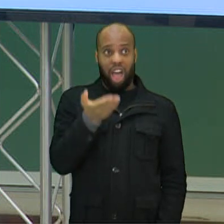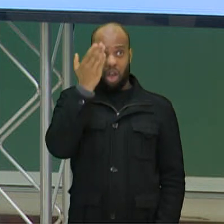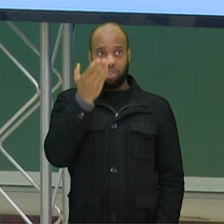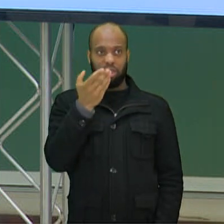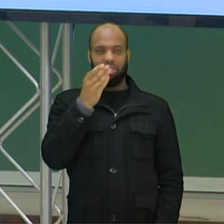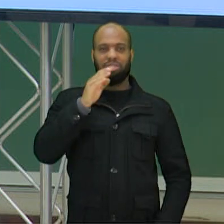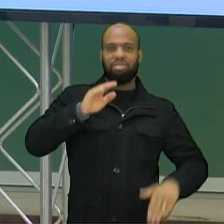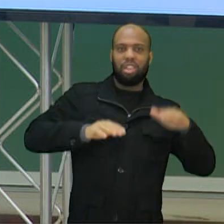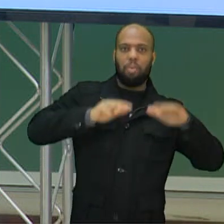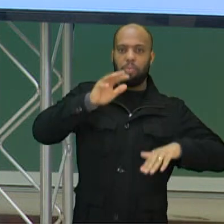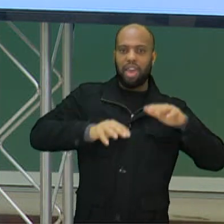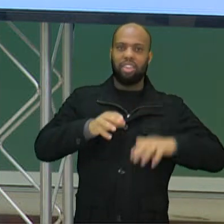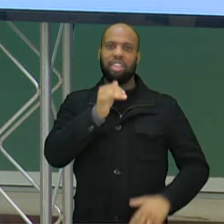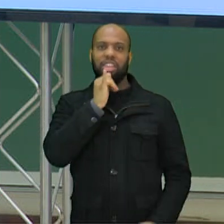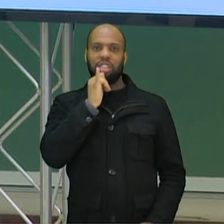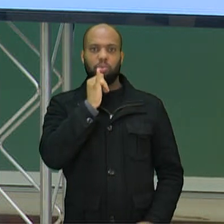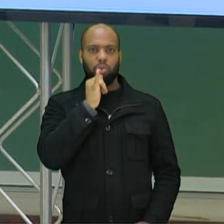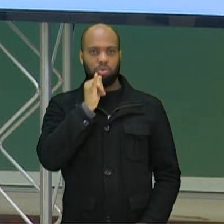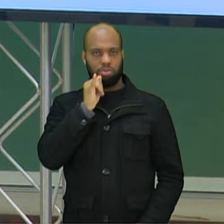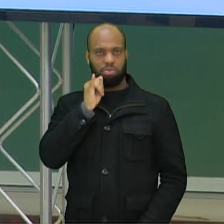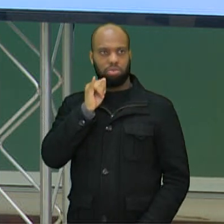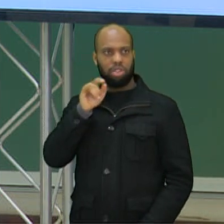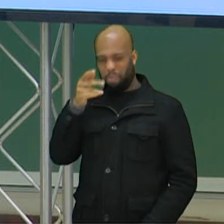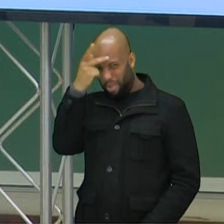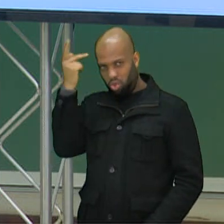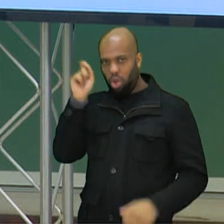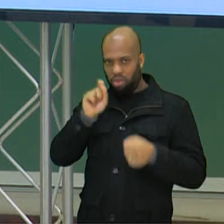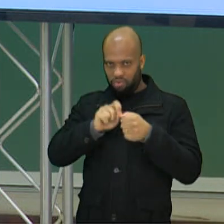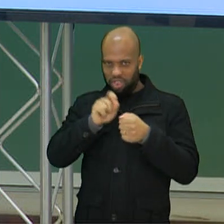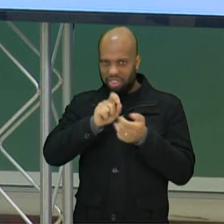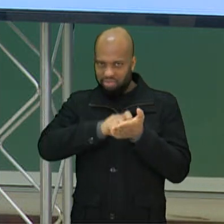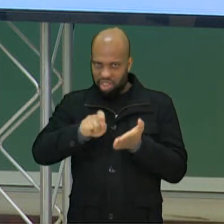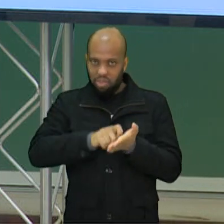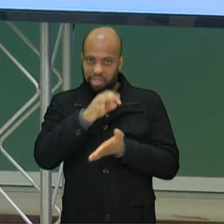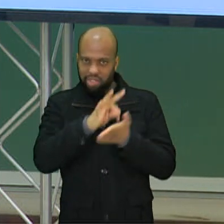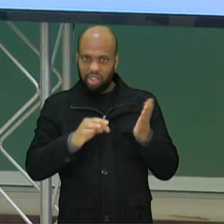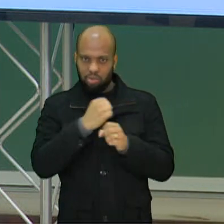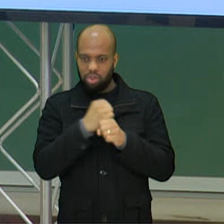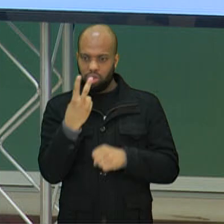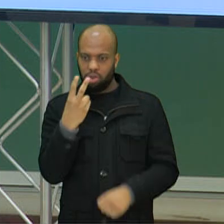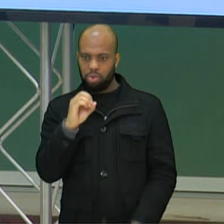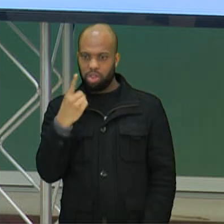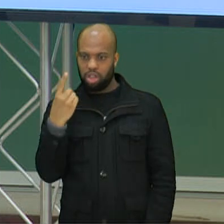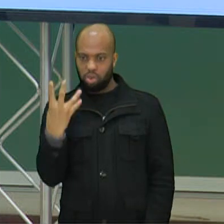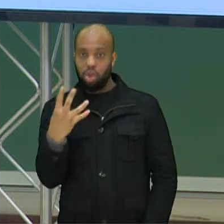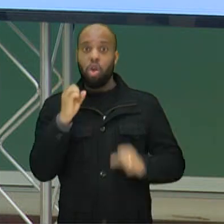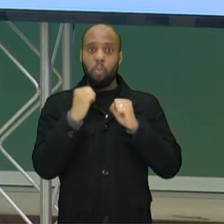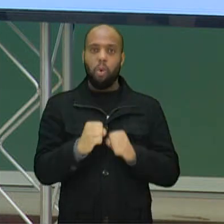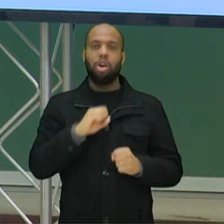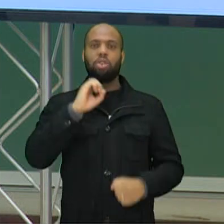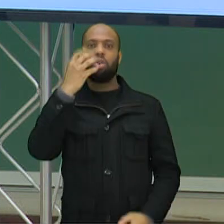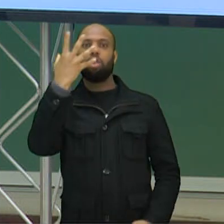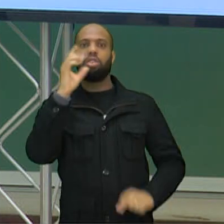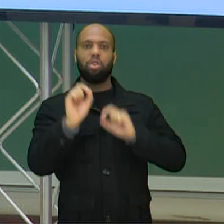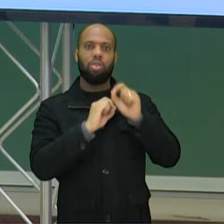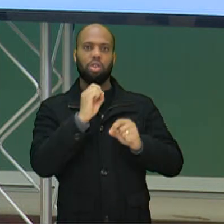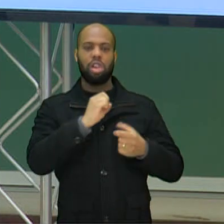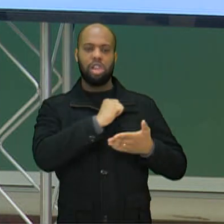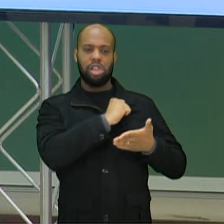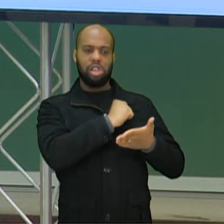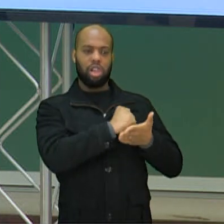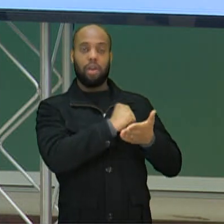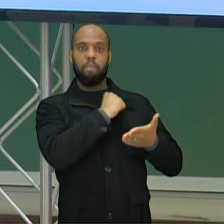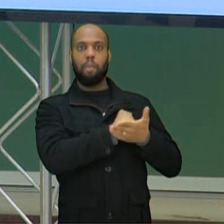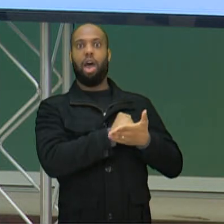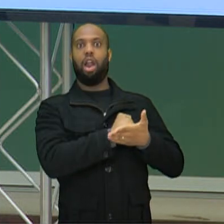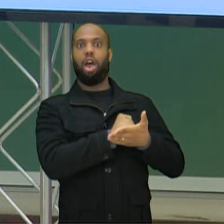acordo com o Wang et al. 2014, ela tende a se associar com o infarto do miocárdio. Então, várias